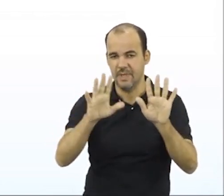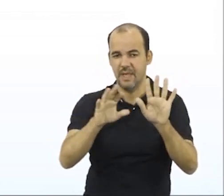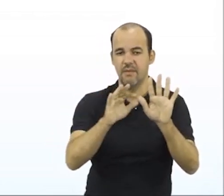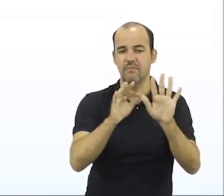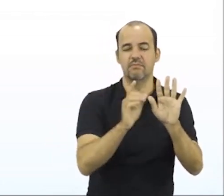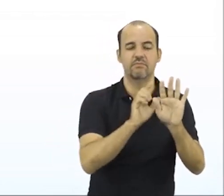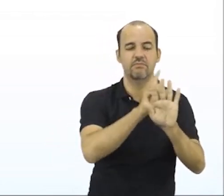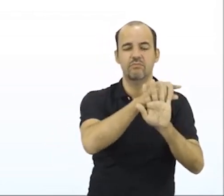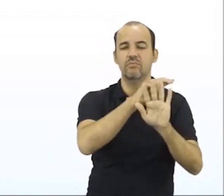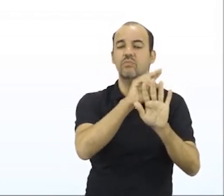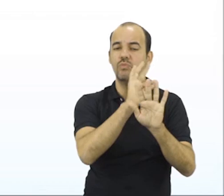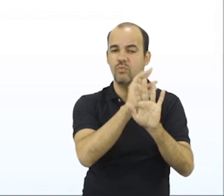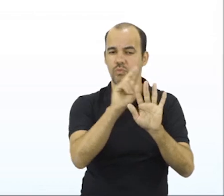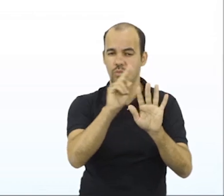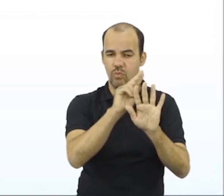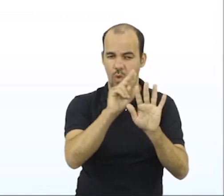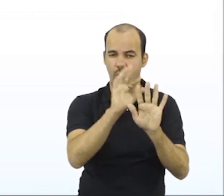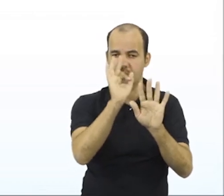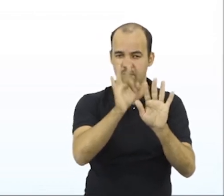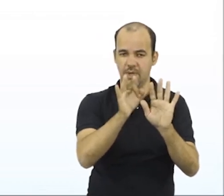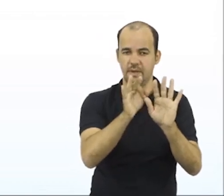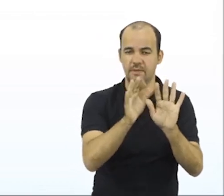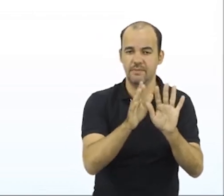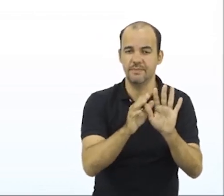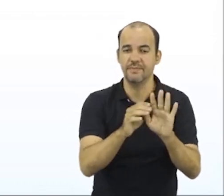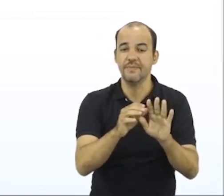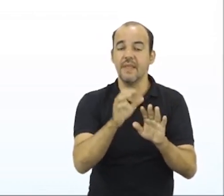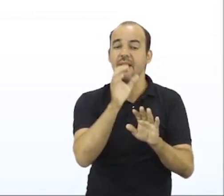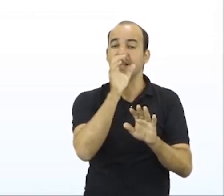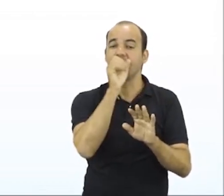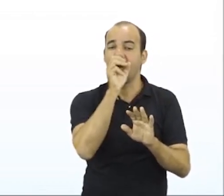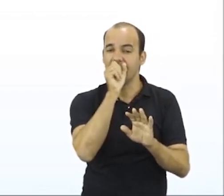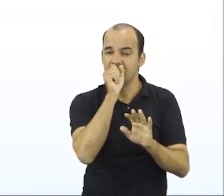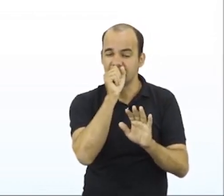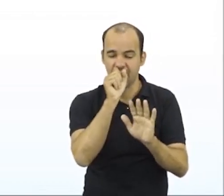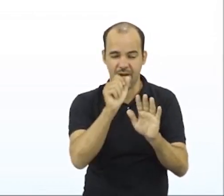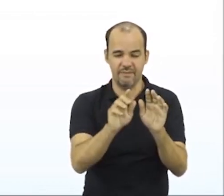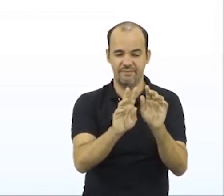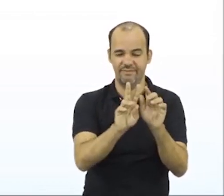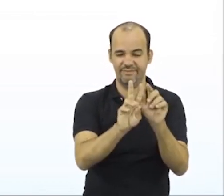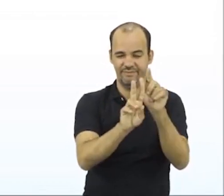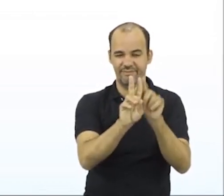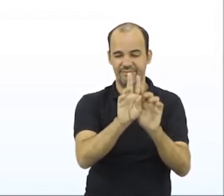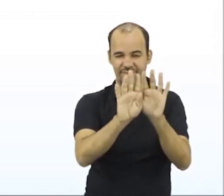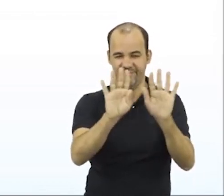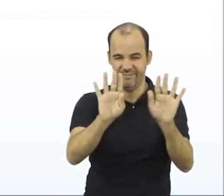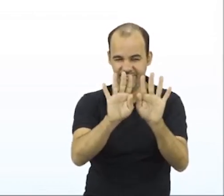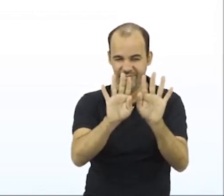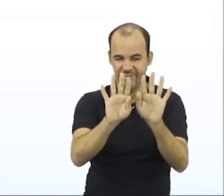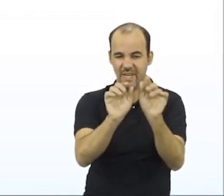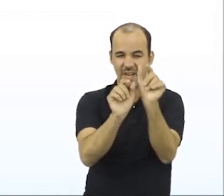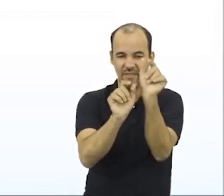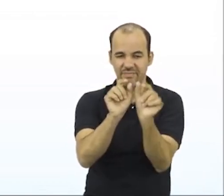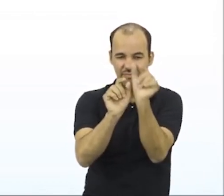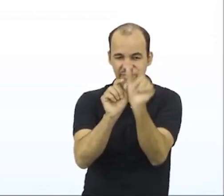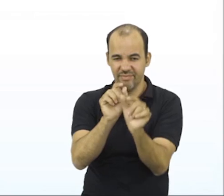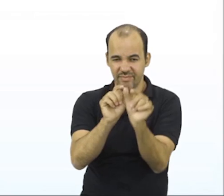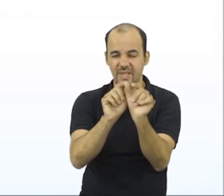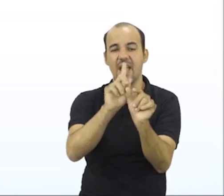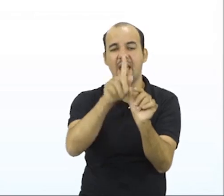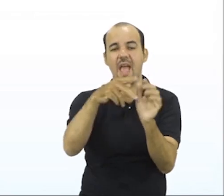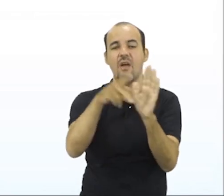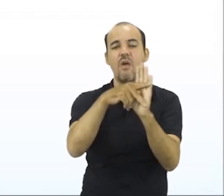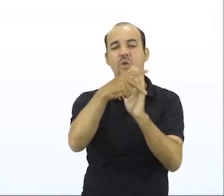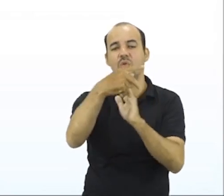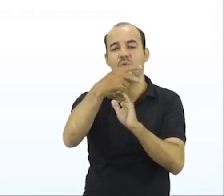embaixo. Fosfolipídio. Essa parte laranja aqui, aqui vai ser uma